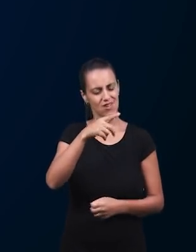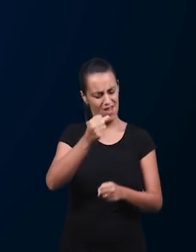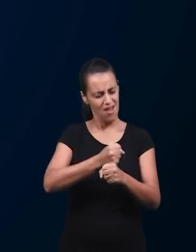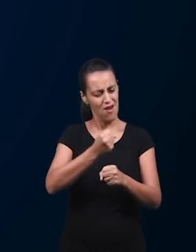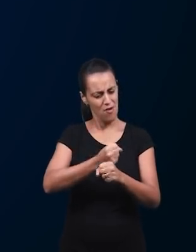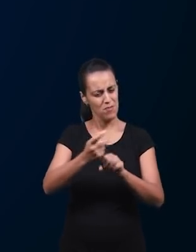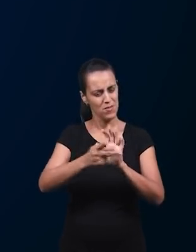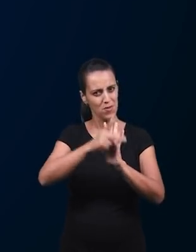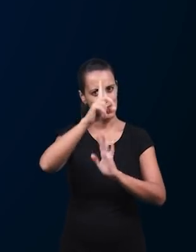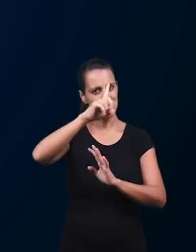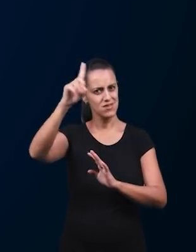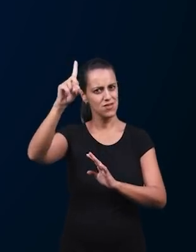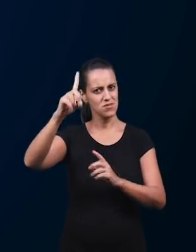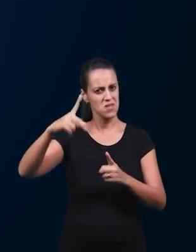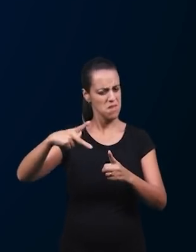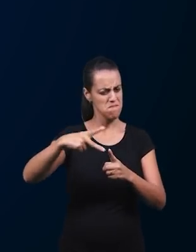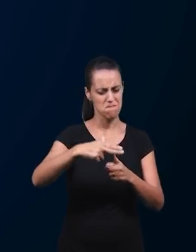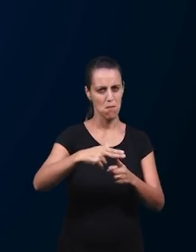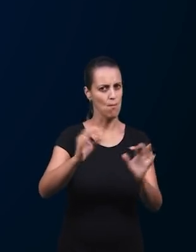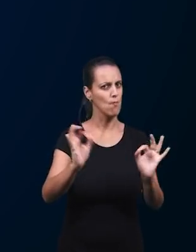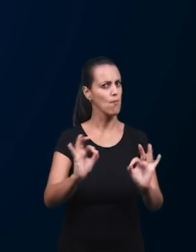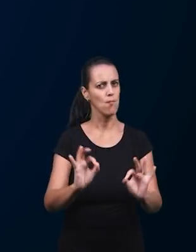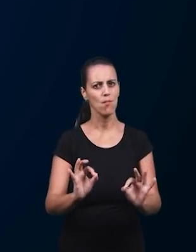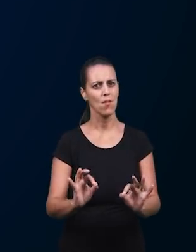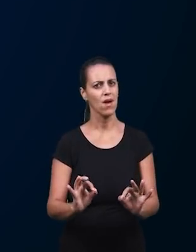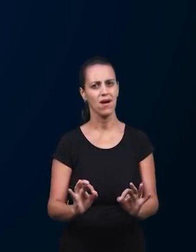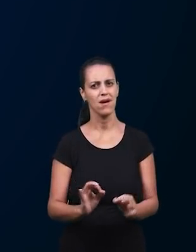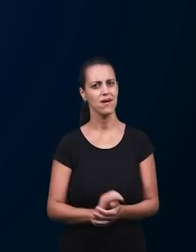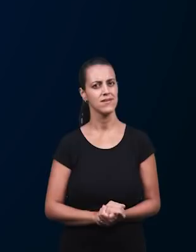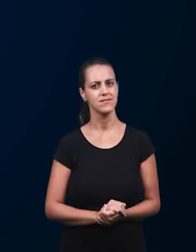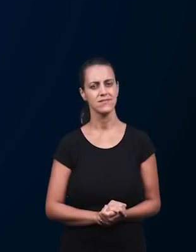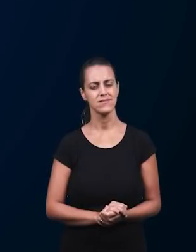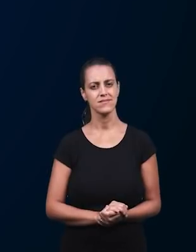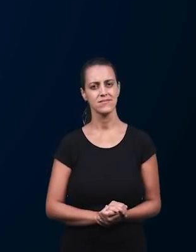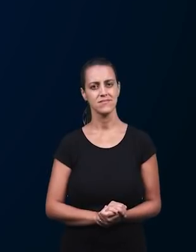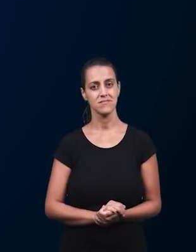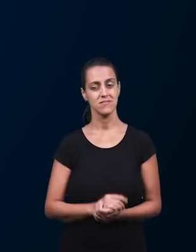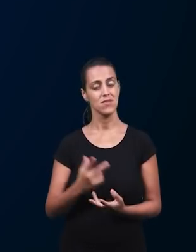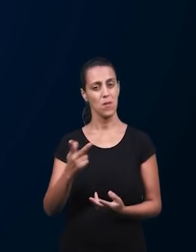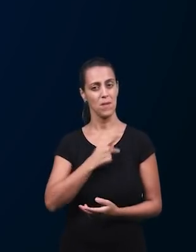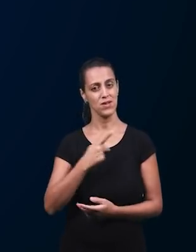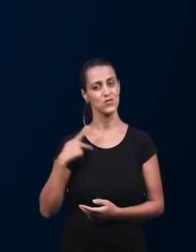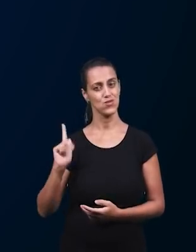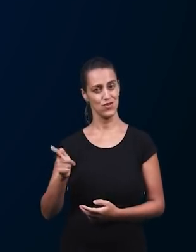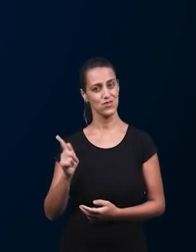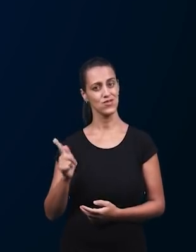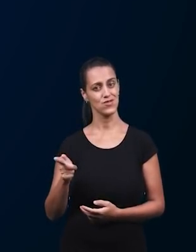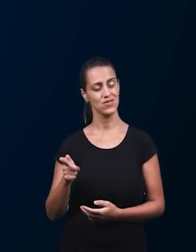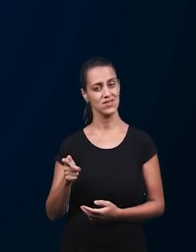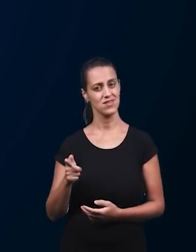Deus. Ninguém a pode impedir. E como diz o pastor Dedoti,